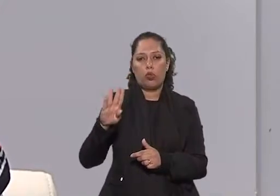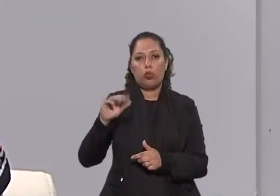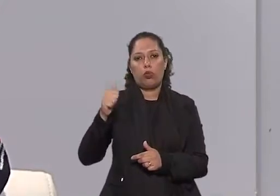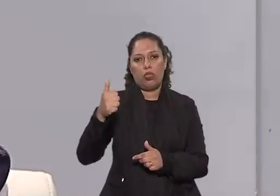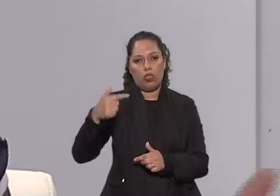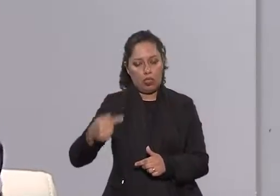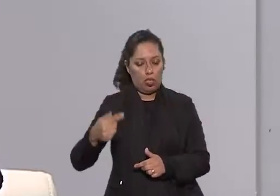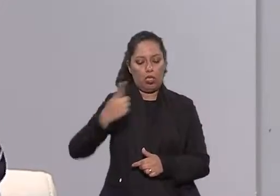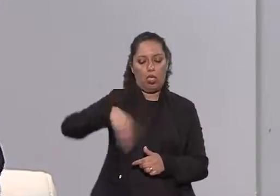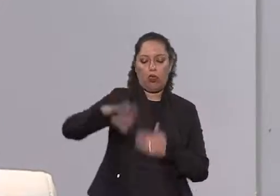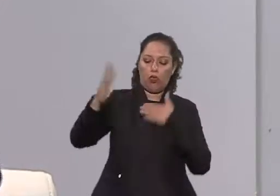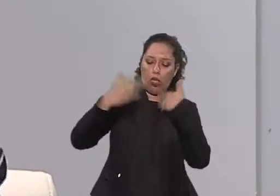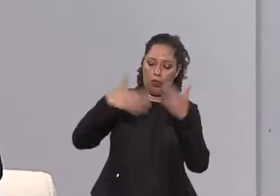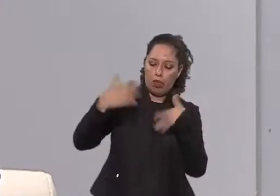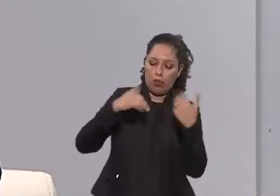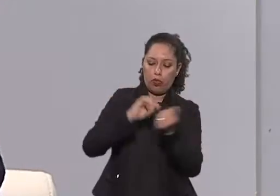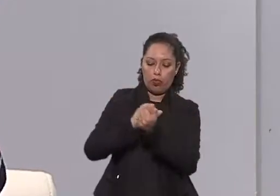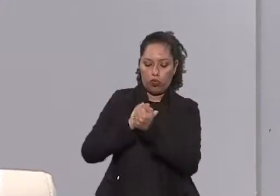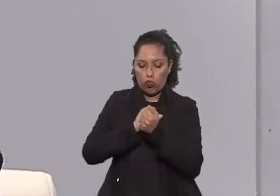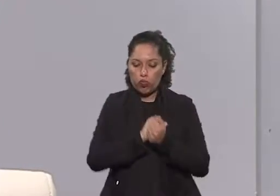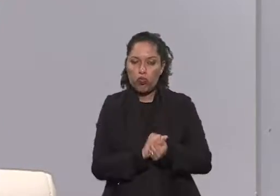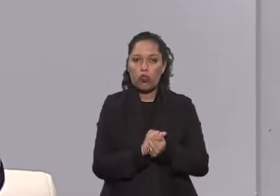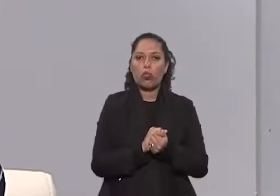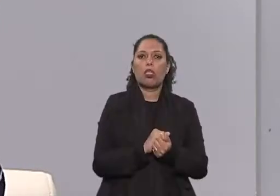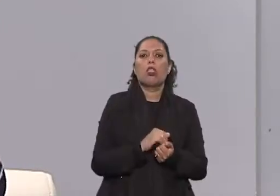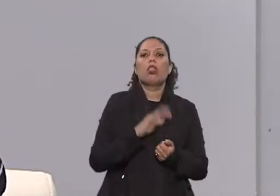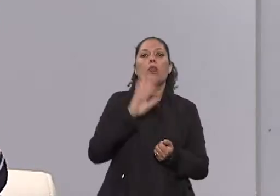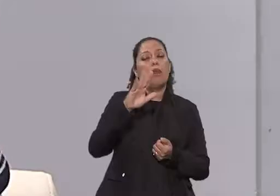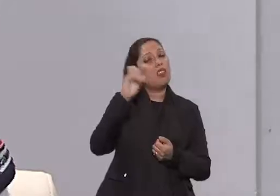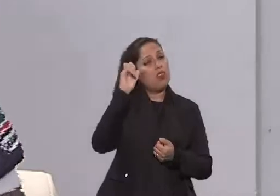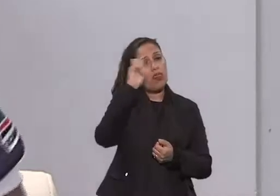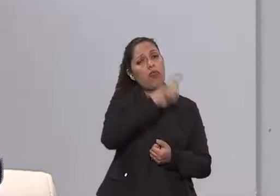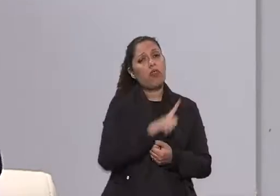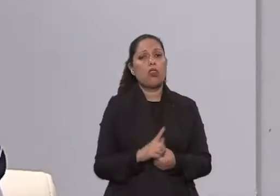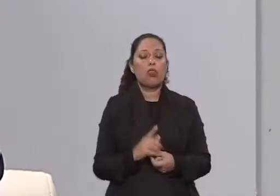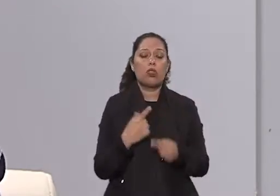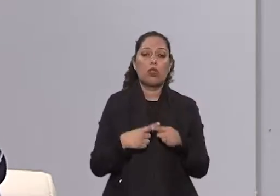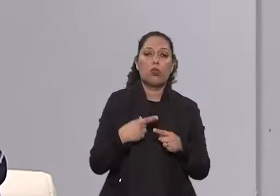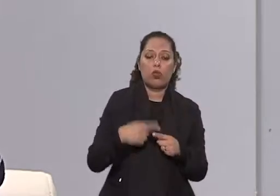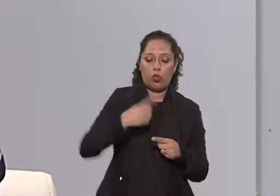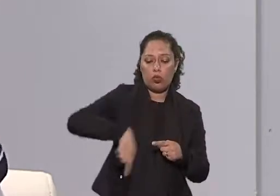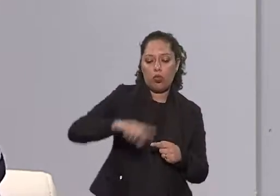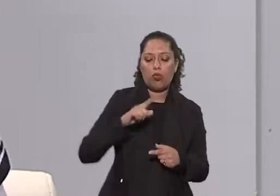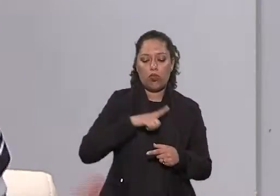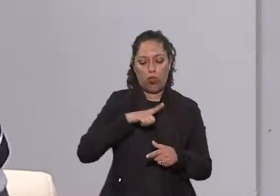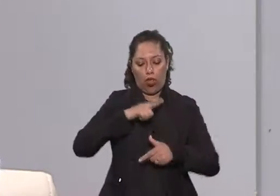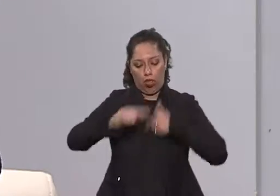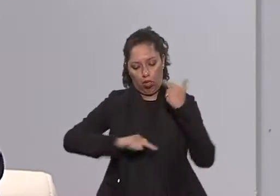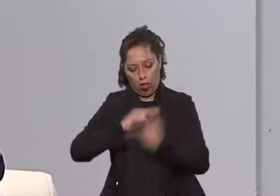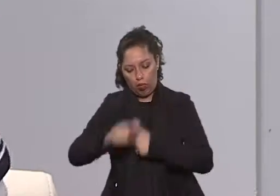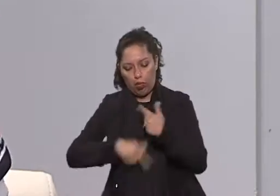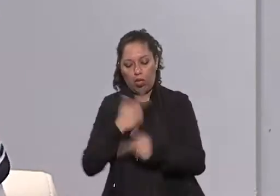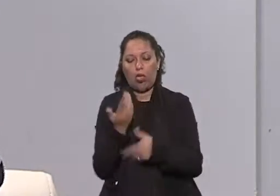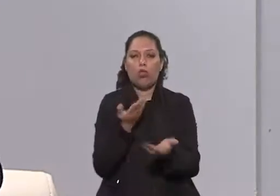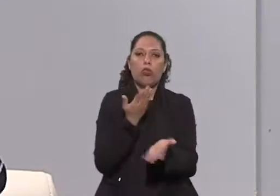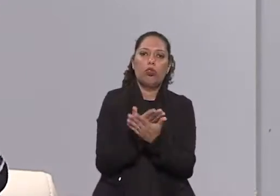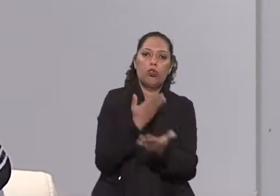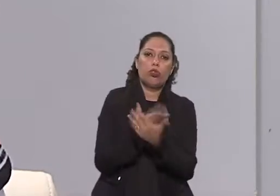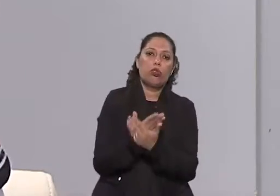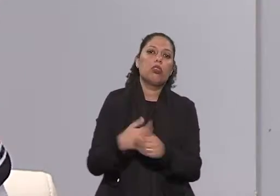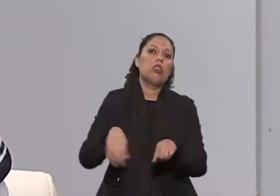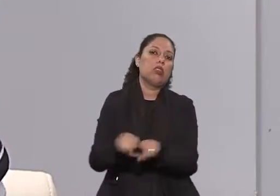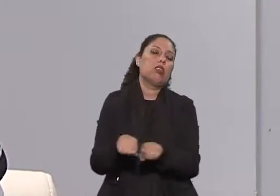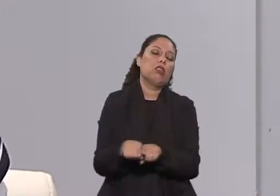a gente conversa muita gente busca muita coisa no feminino mas é um pouco mais complicado porque a gente tem que trabalhar estudar